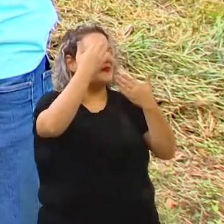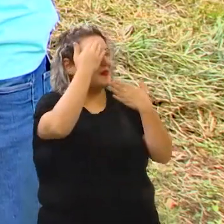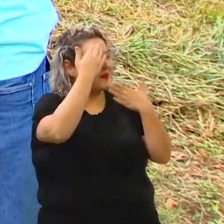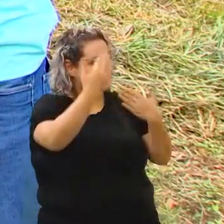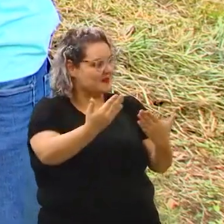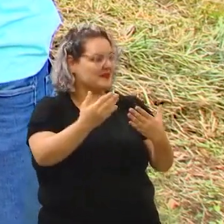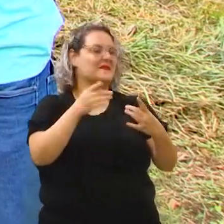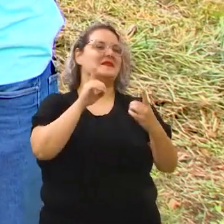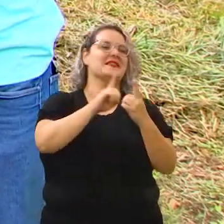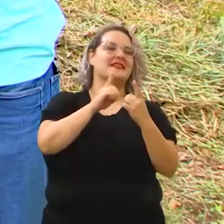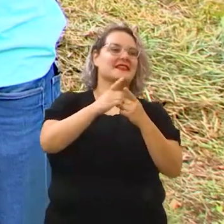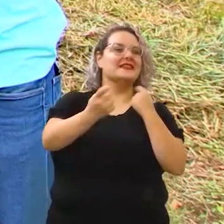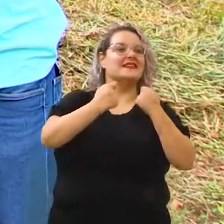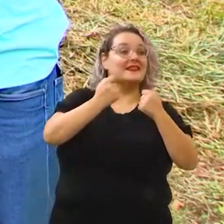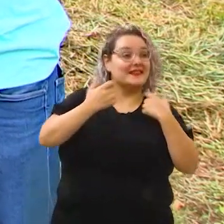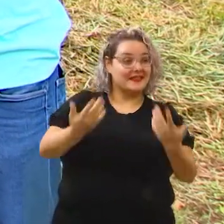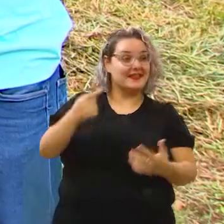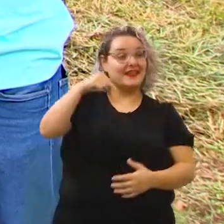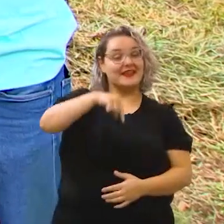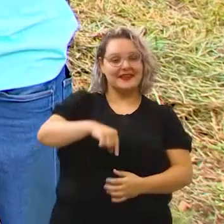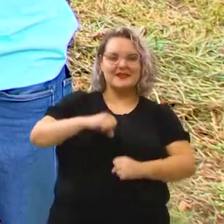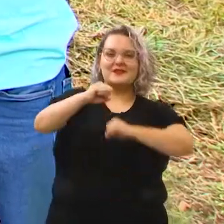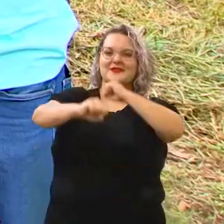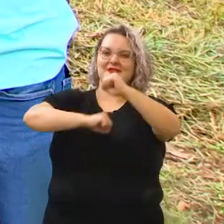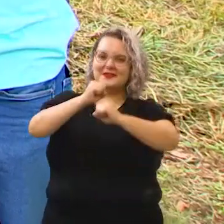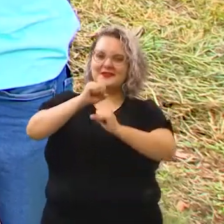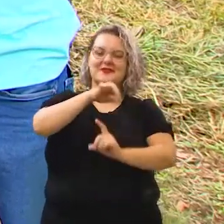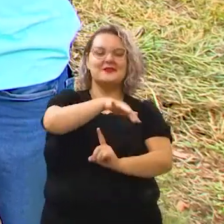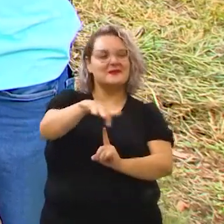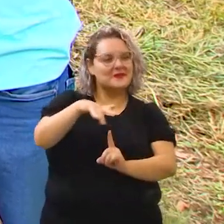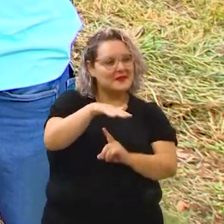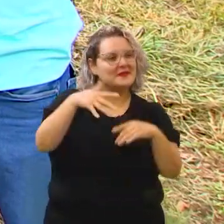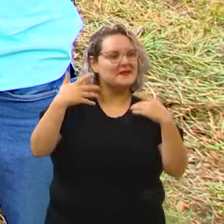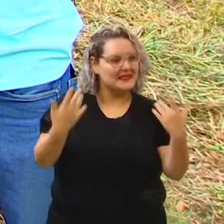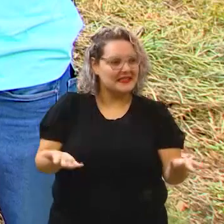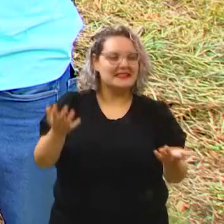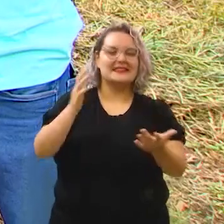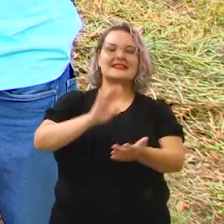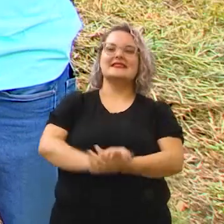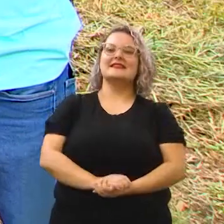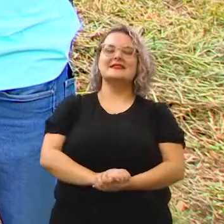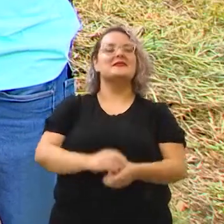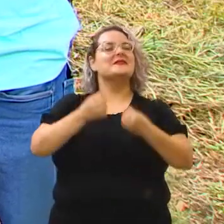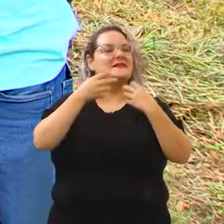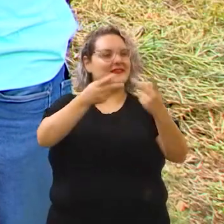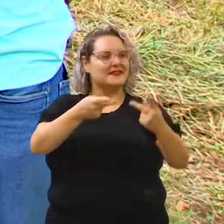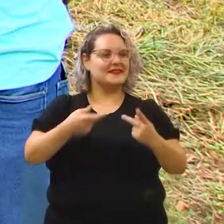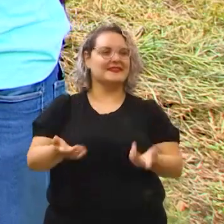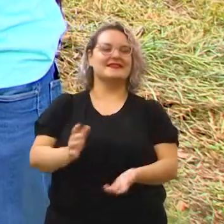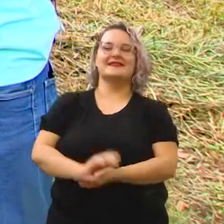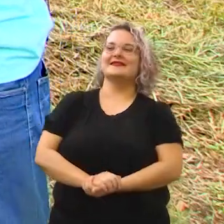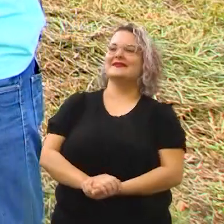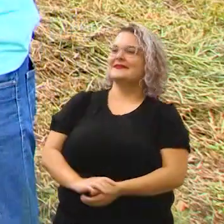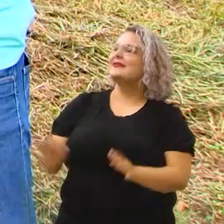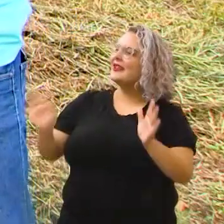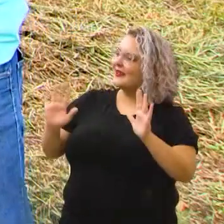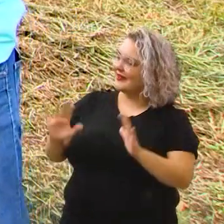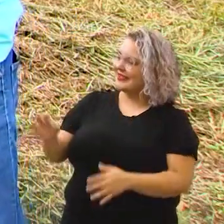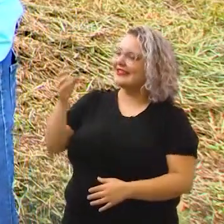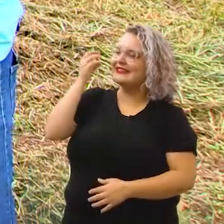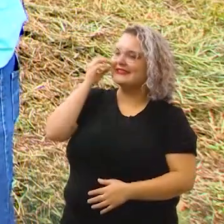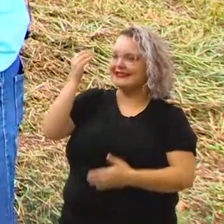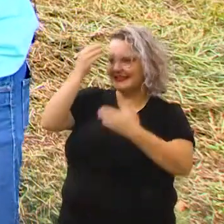atender a nossa reportagem aqui no quadro Giro Ambiental. Seja bem-vindo. Eu